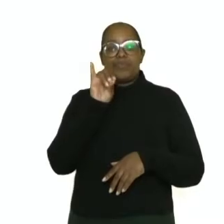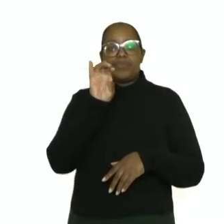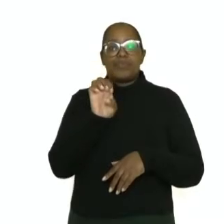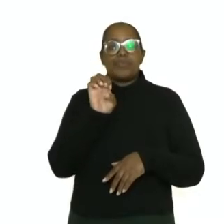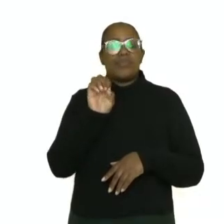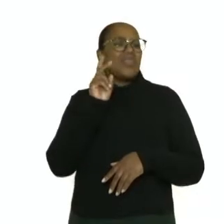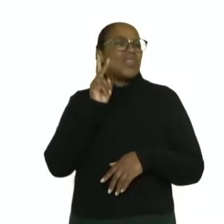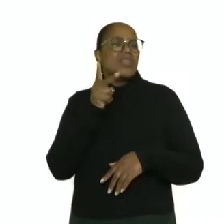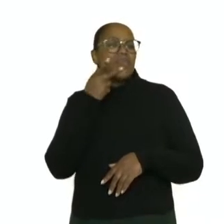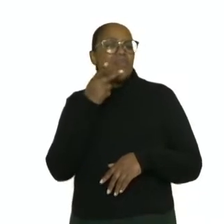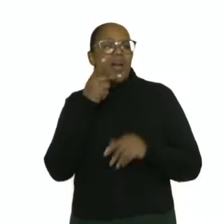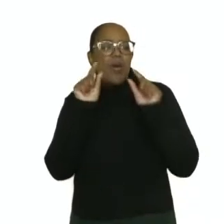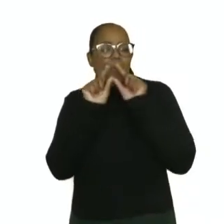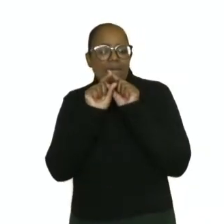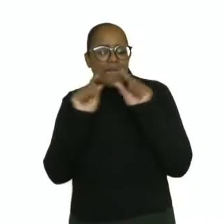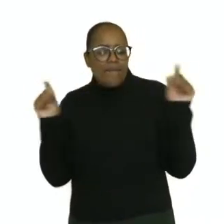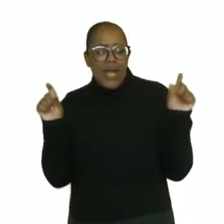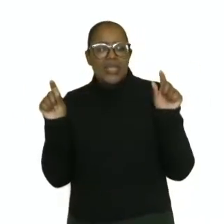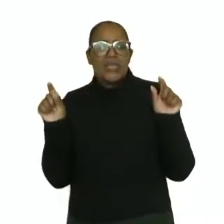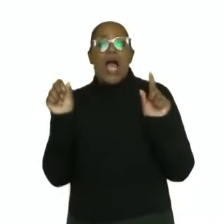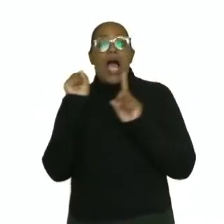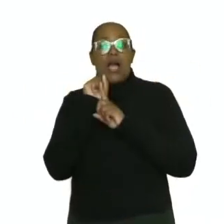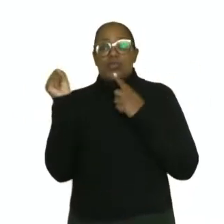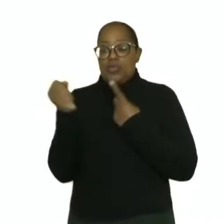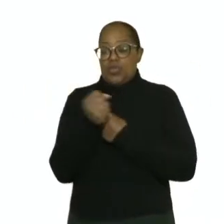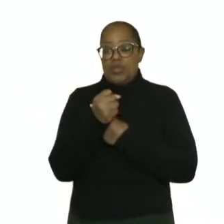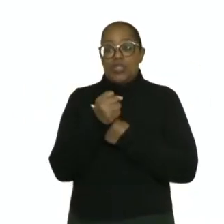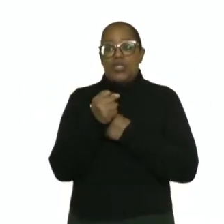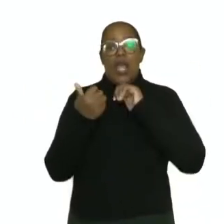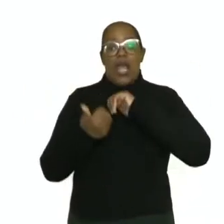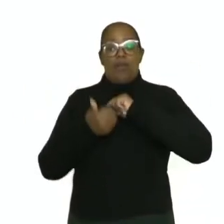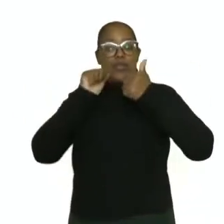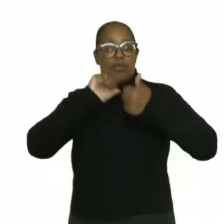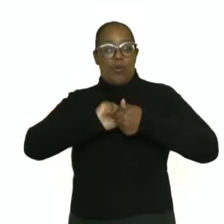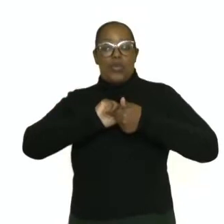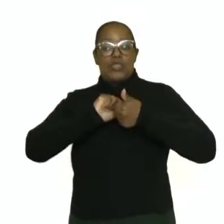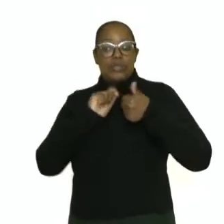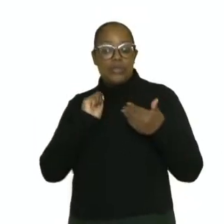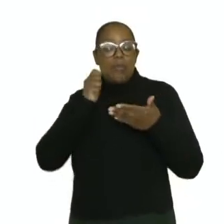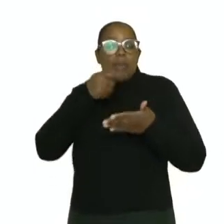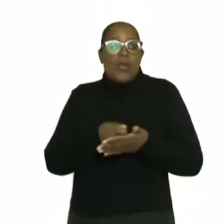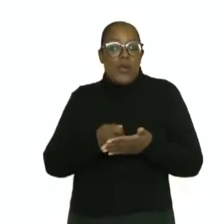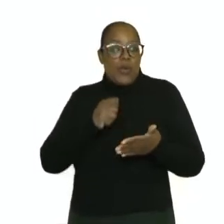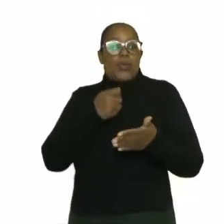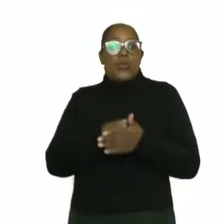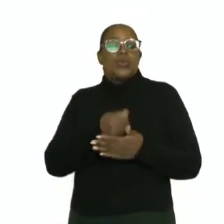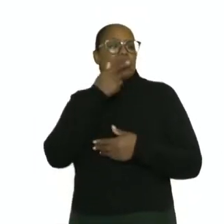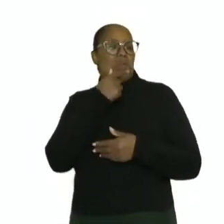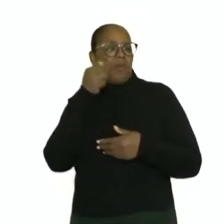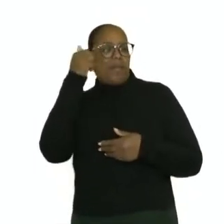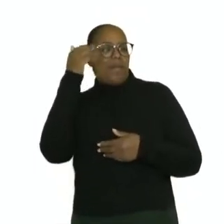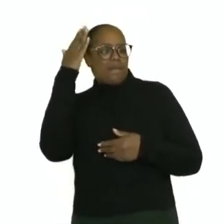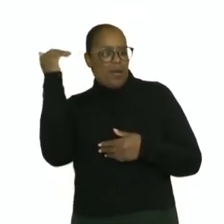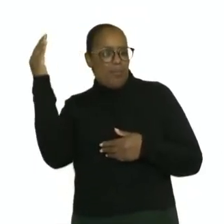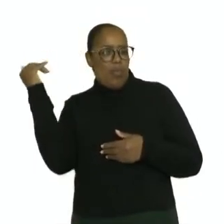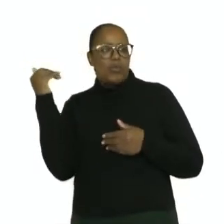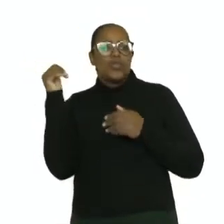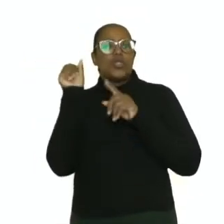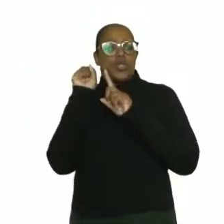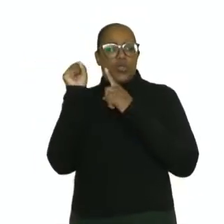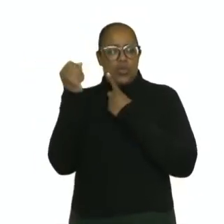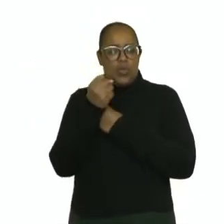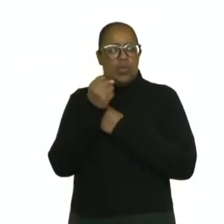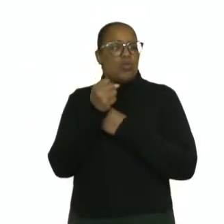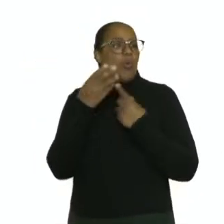diz uma frase muito impactante, que é: a sociologia é um esporte de combate. E o Bourdieu, um sociólogo